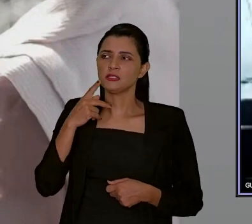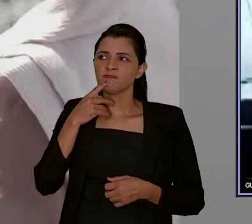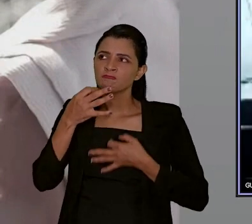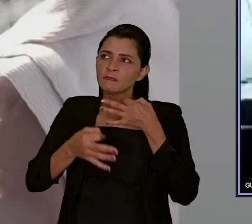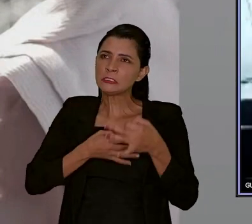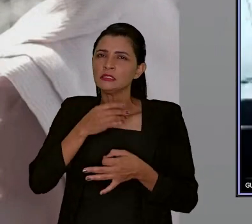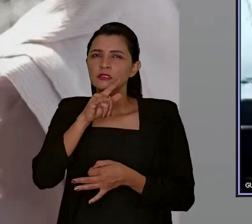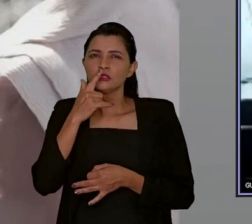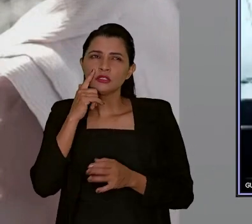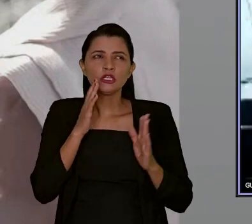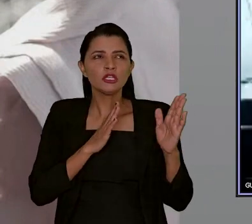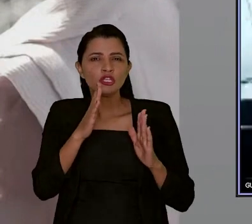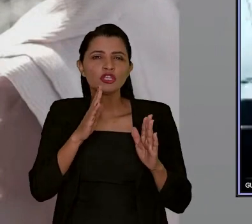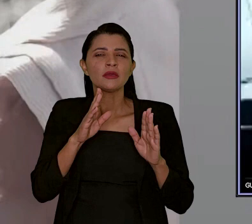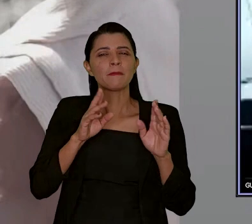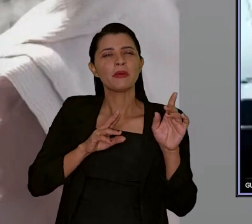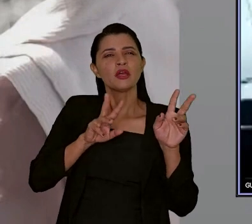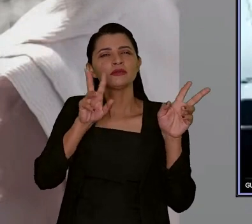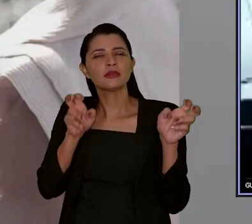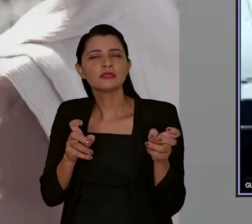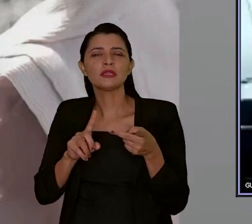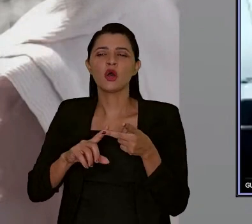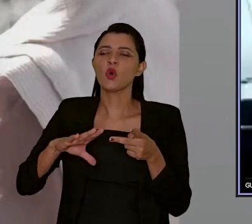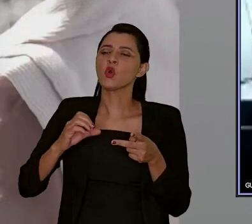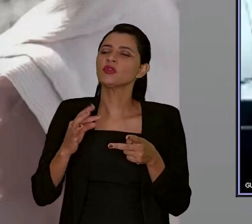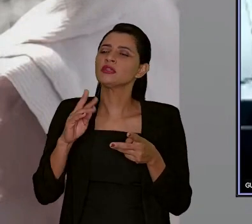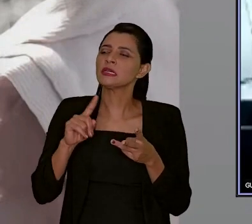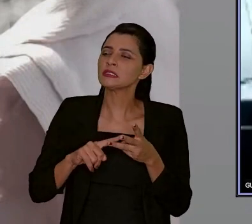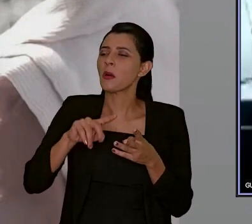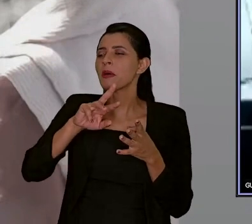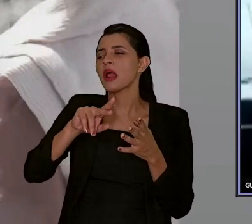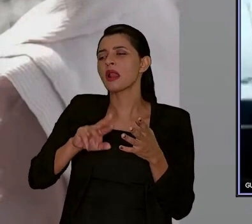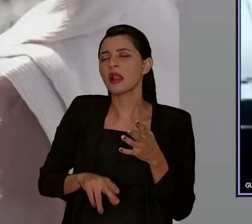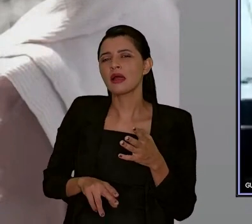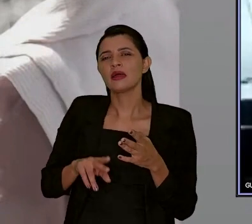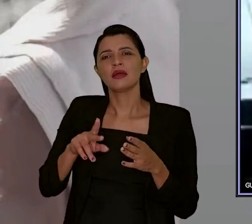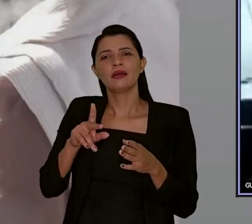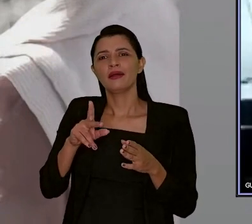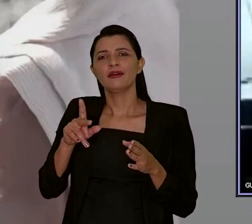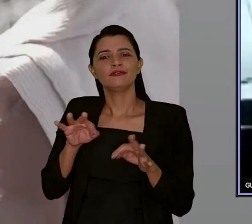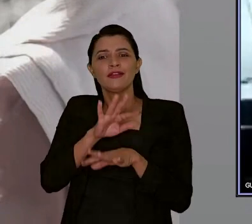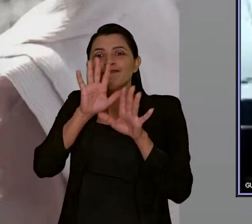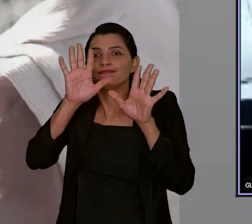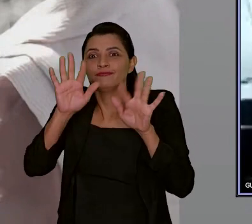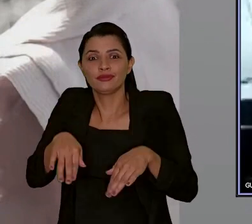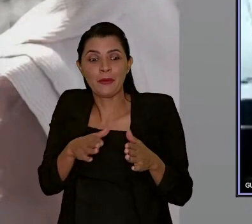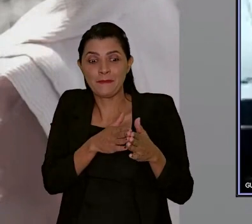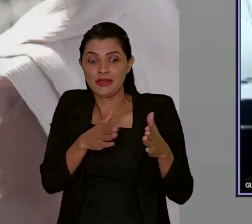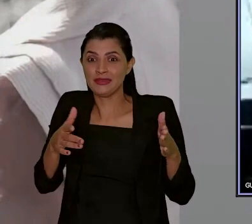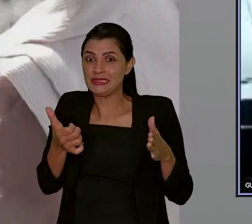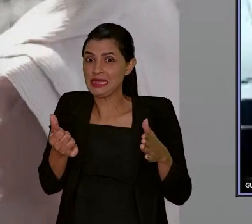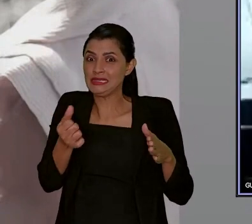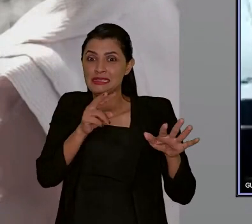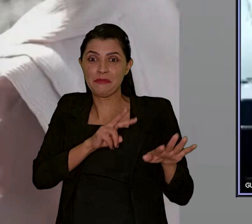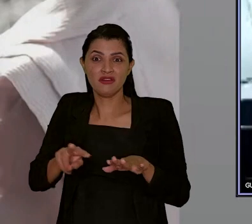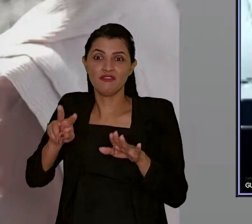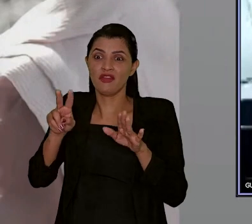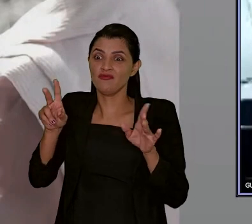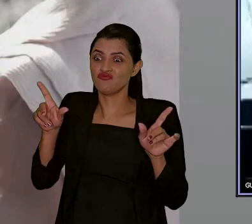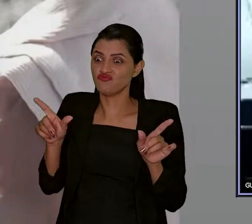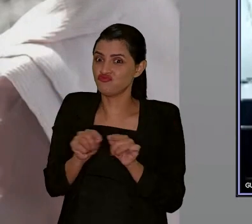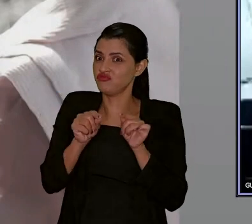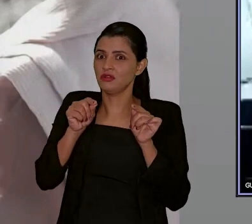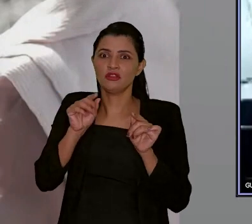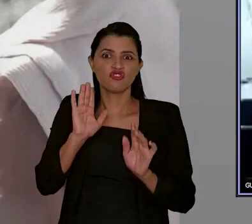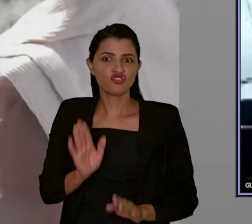citação, contestação, enfim, já vai passar o período de 6 semanas de acordo com o procedimento